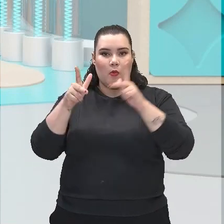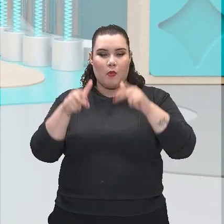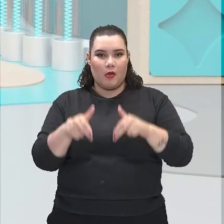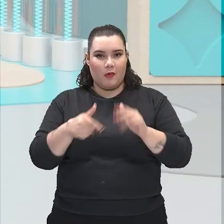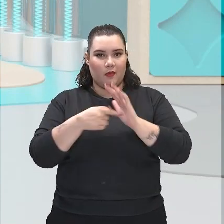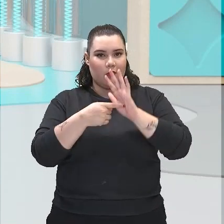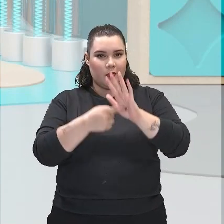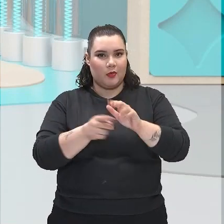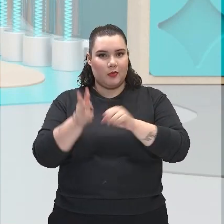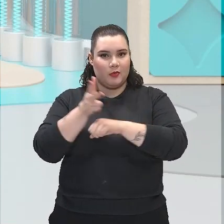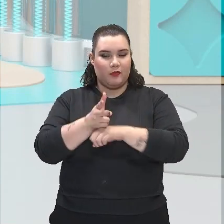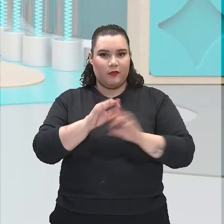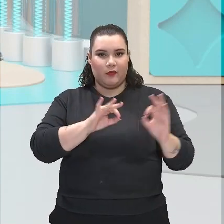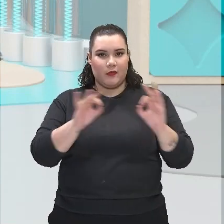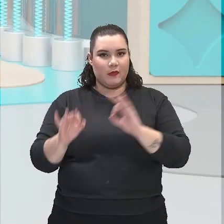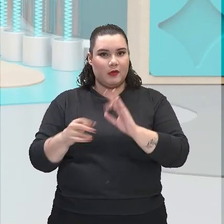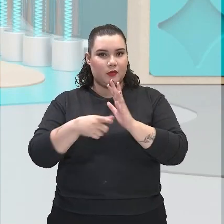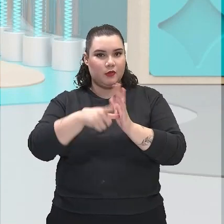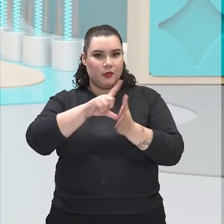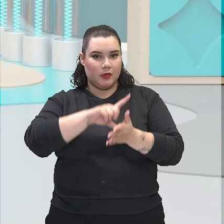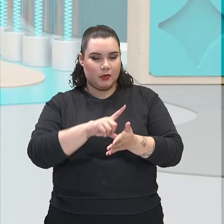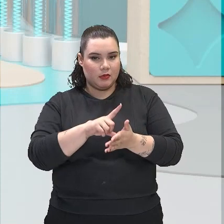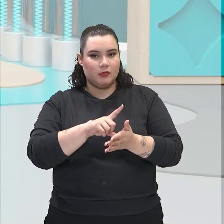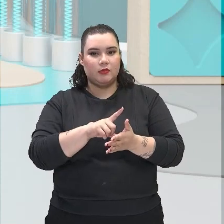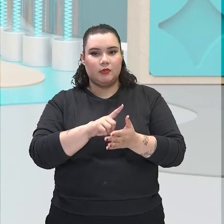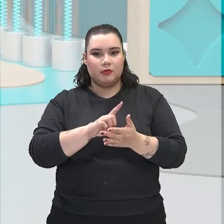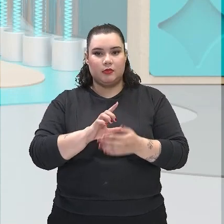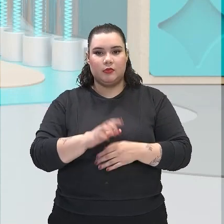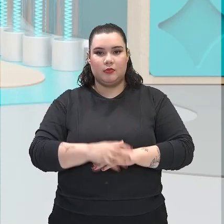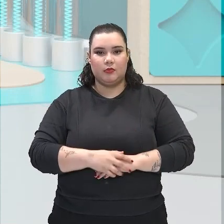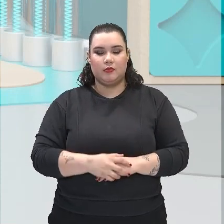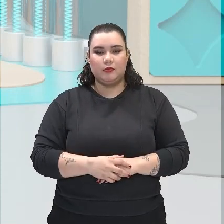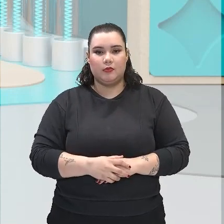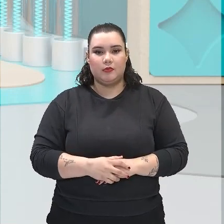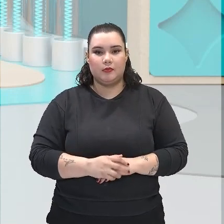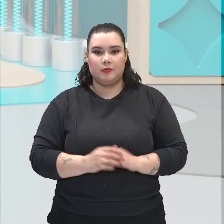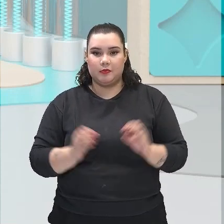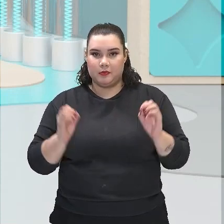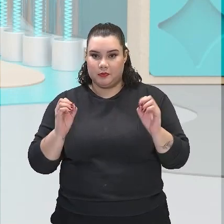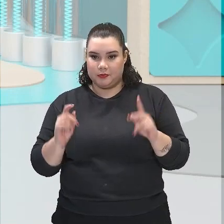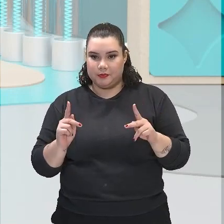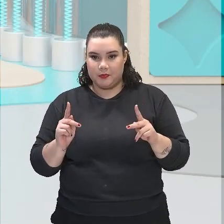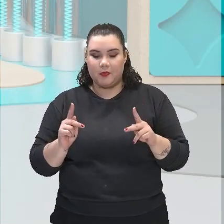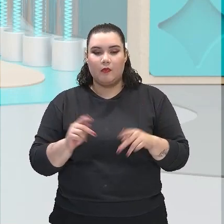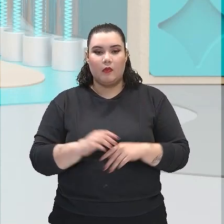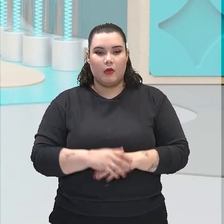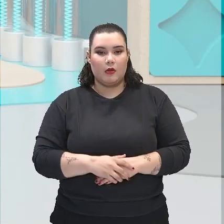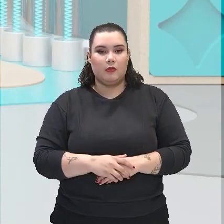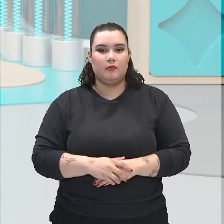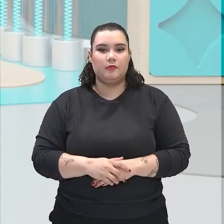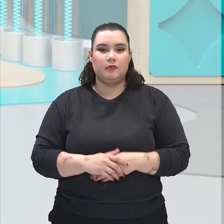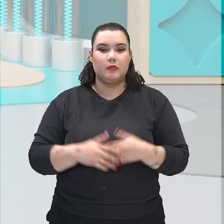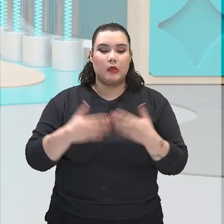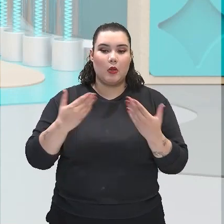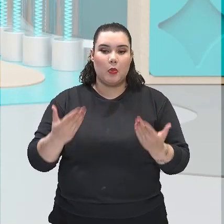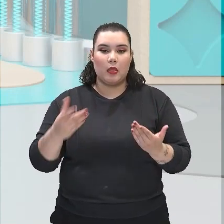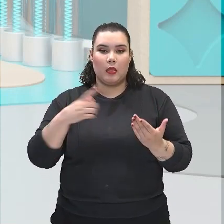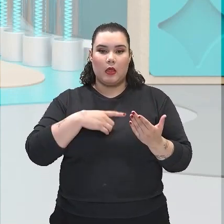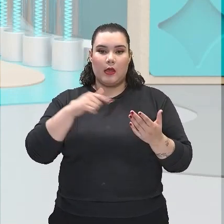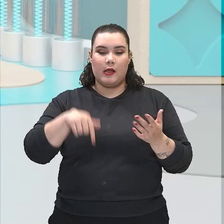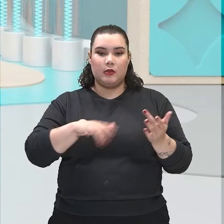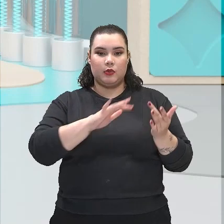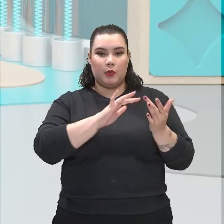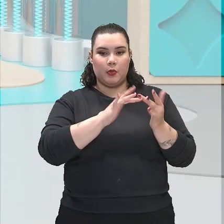nós acabamos de assistir, que foi apresentado durante aqui a nossa aula, certo? Então, o que percebo? Por ter um contexto